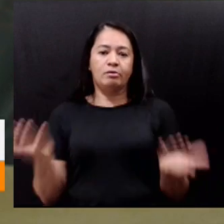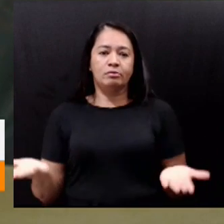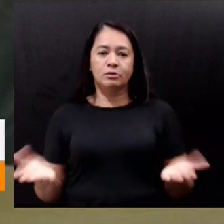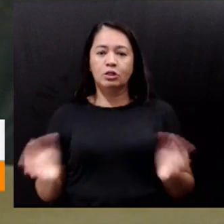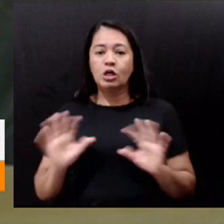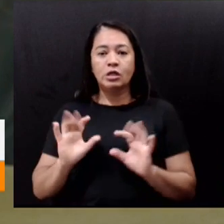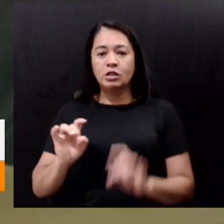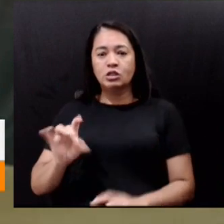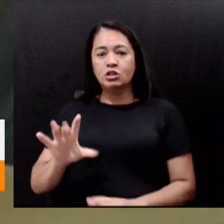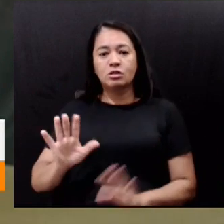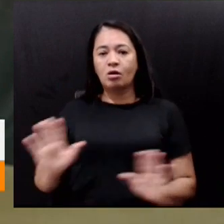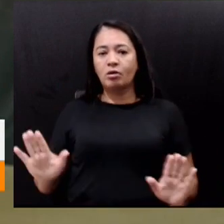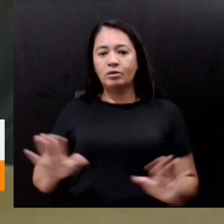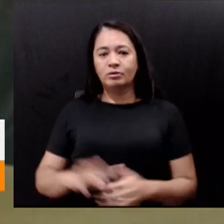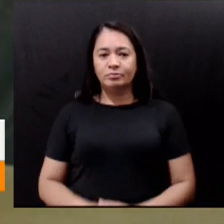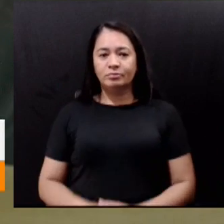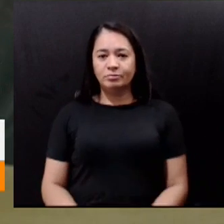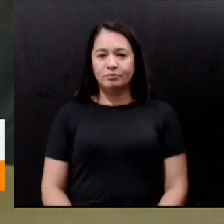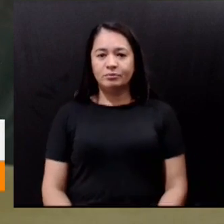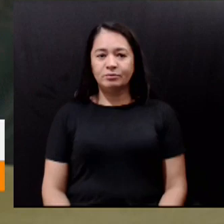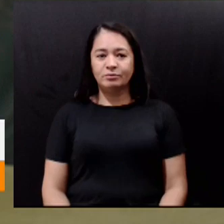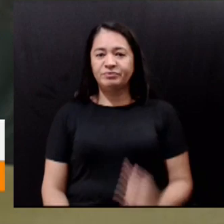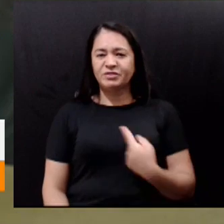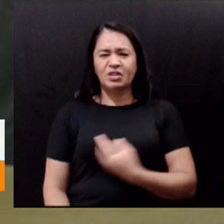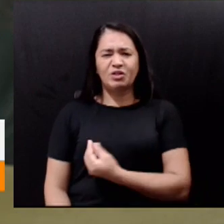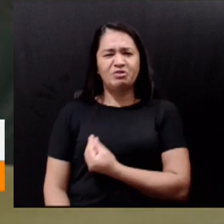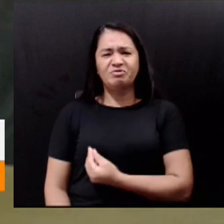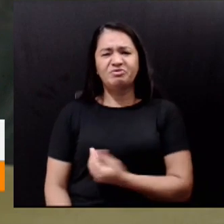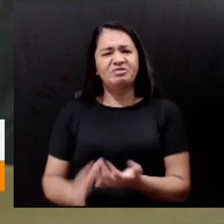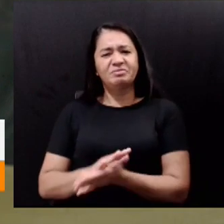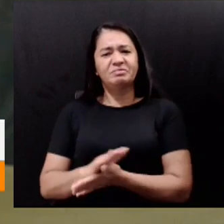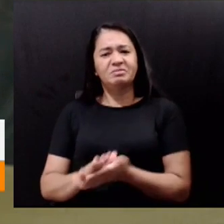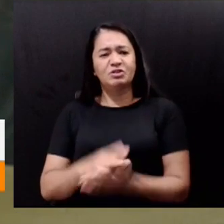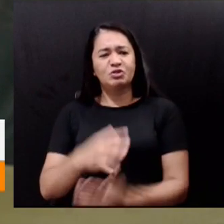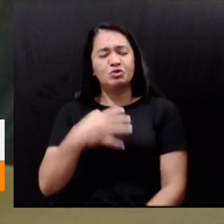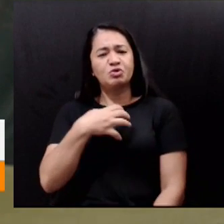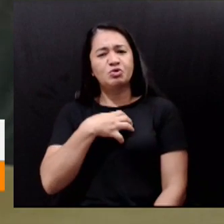gente não vive mais de uma forma